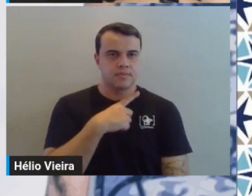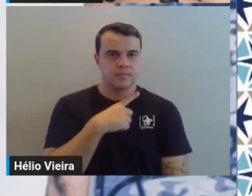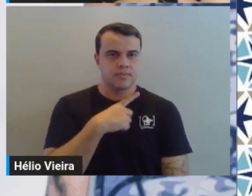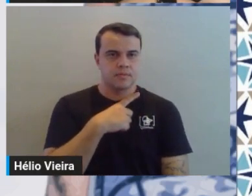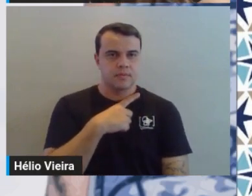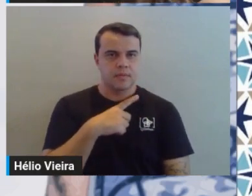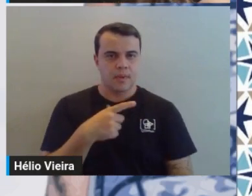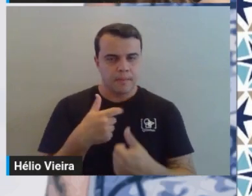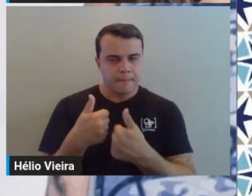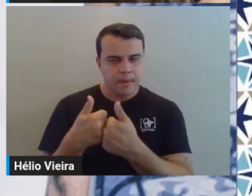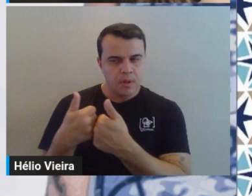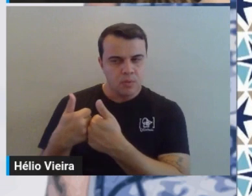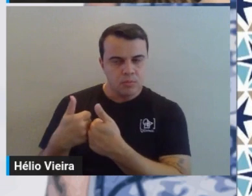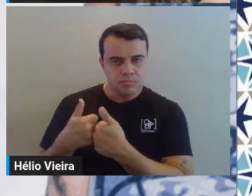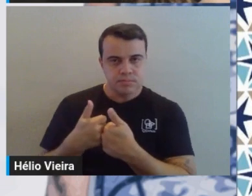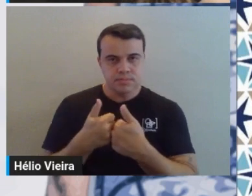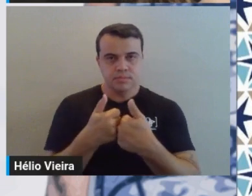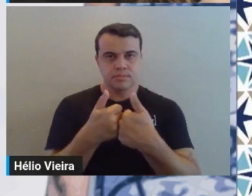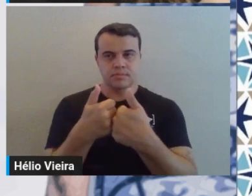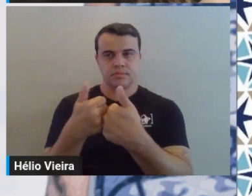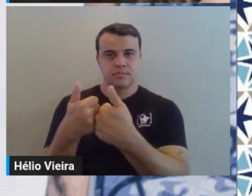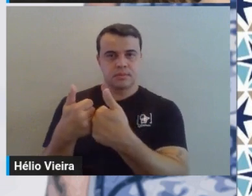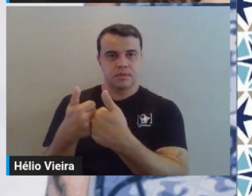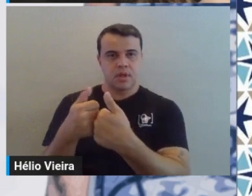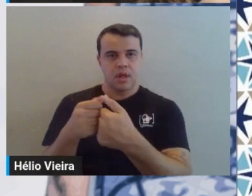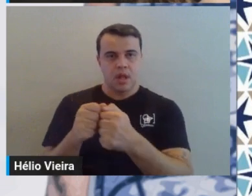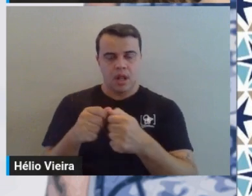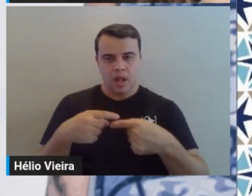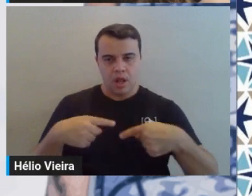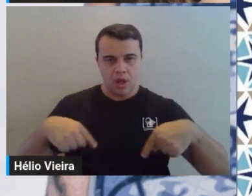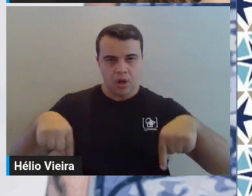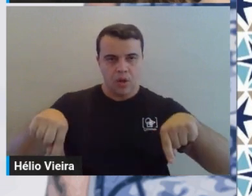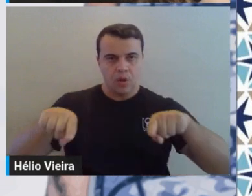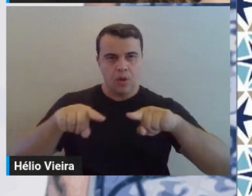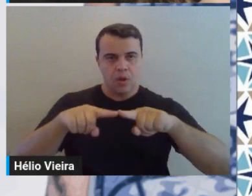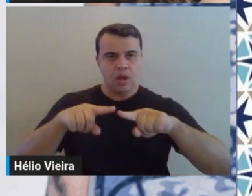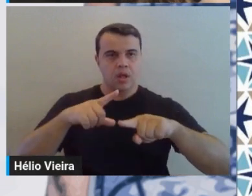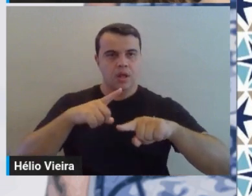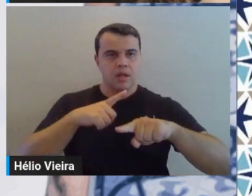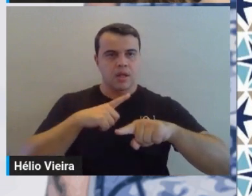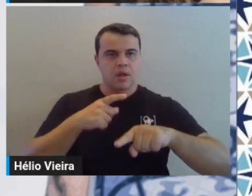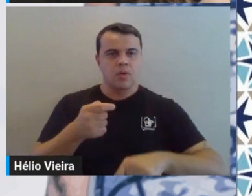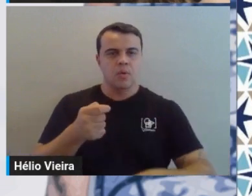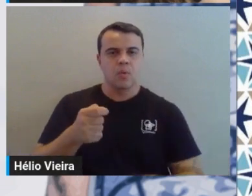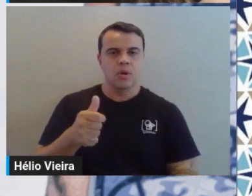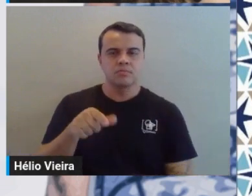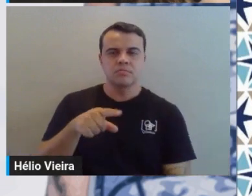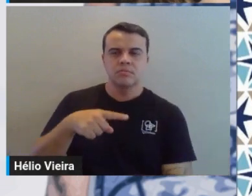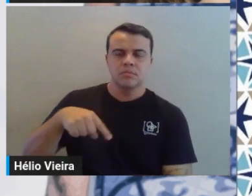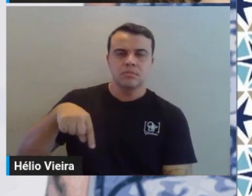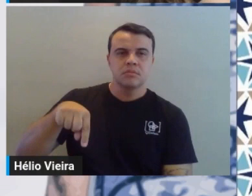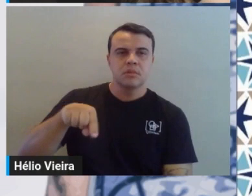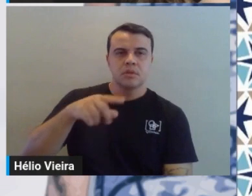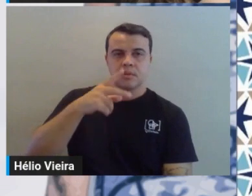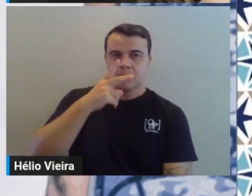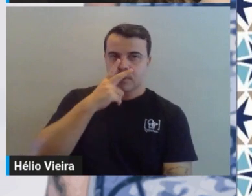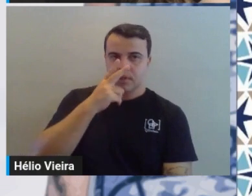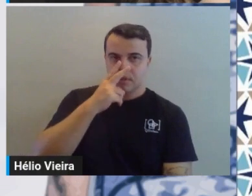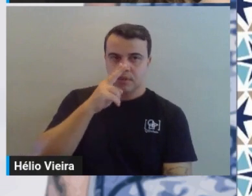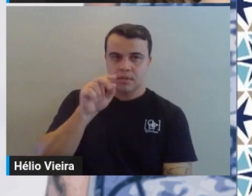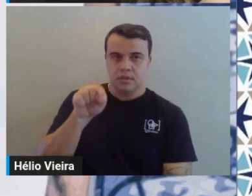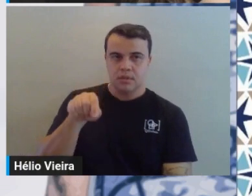bem na beirada da lagoa, é um deck que tem quase um formato de uma proa de